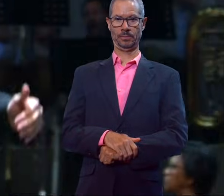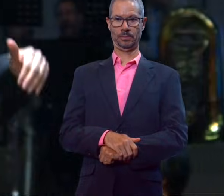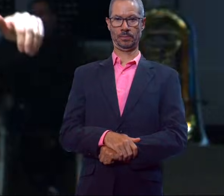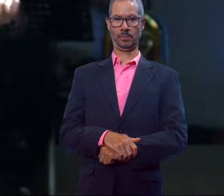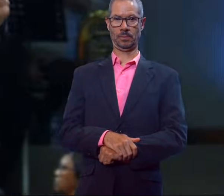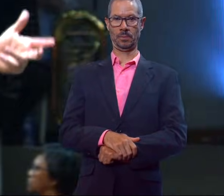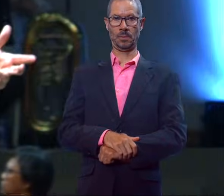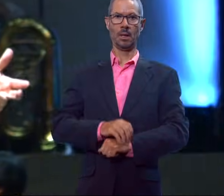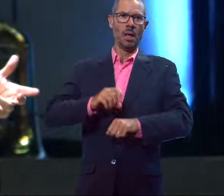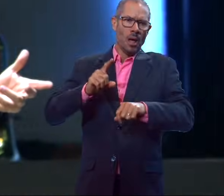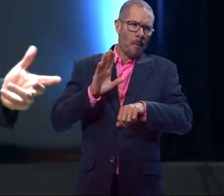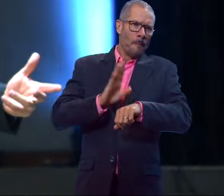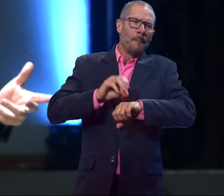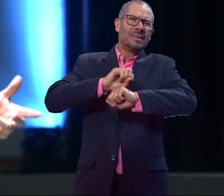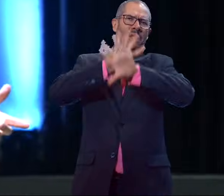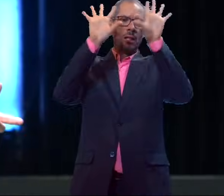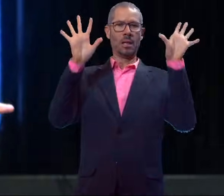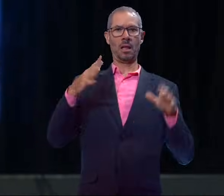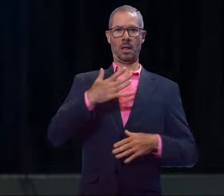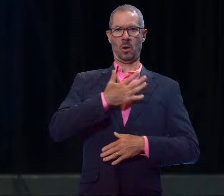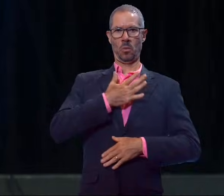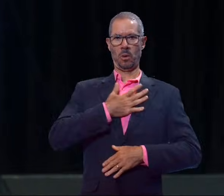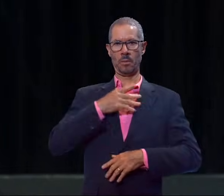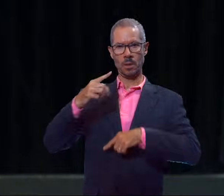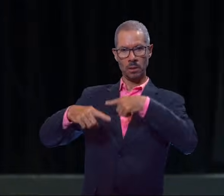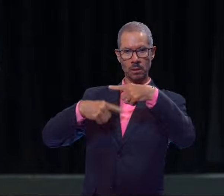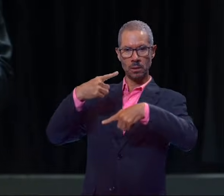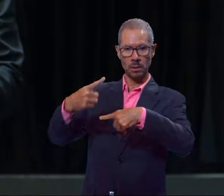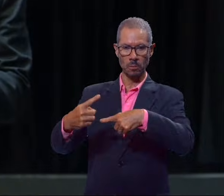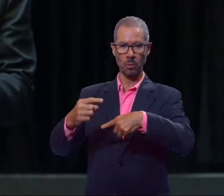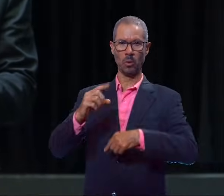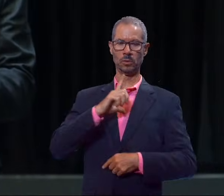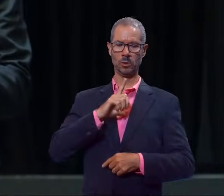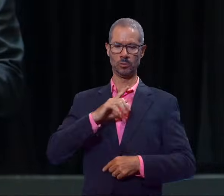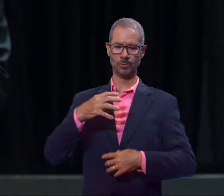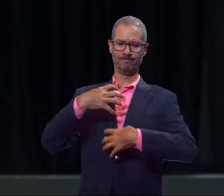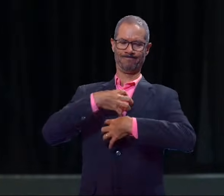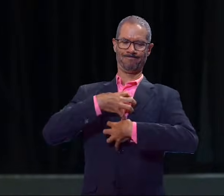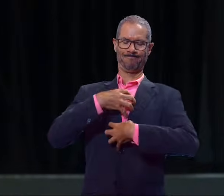Isso ficou mais claro para mim depois do problema que eu tive no coração.